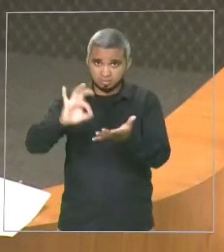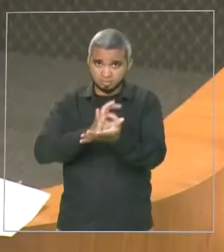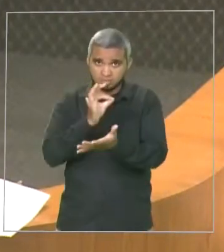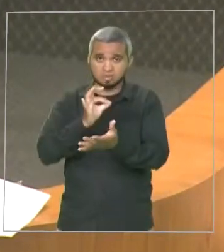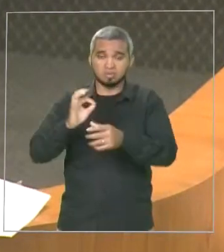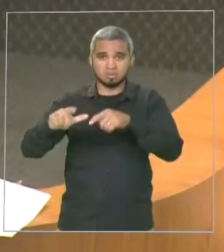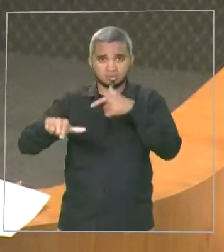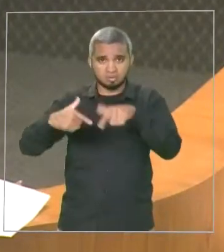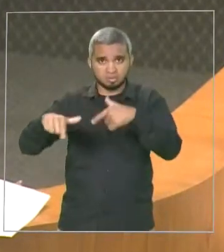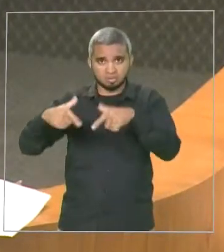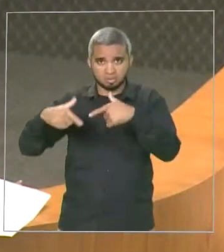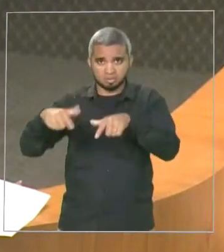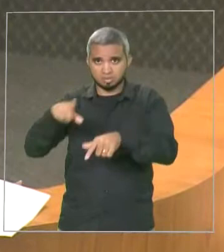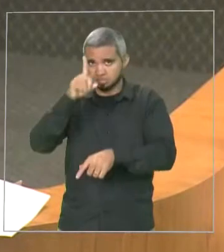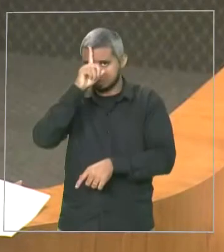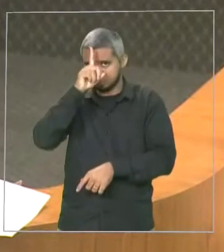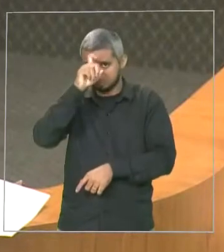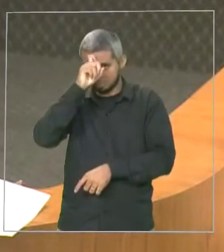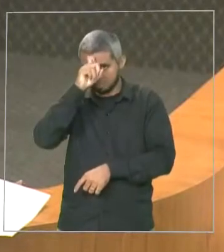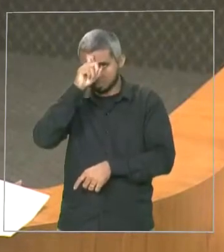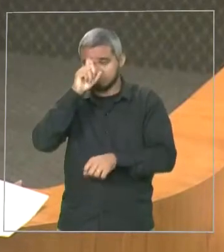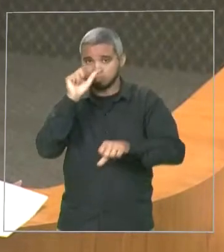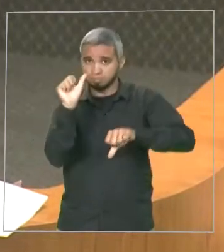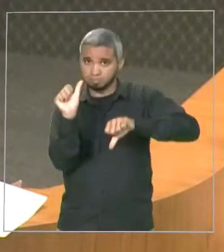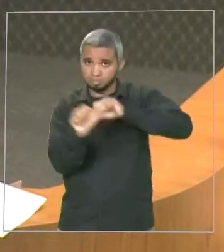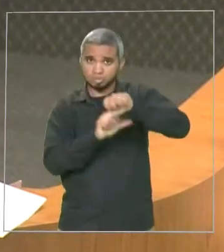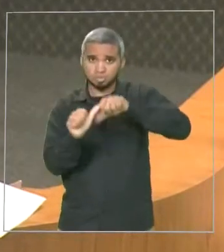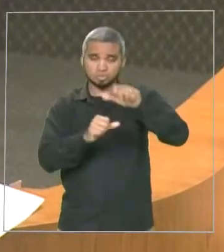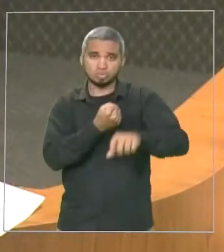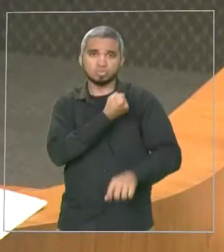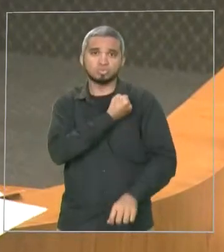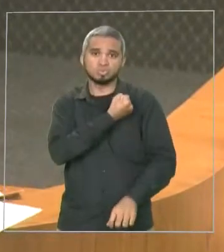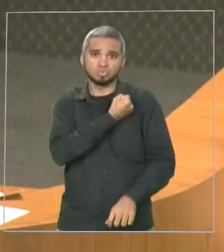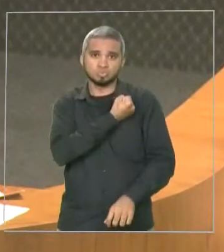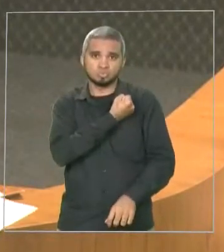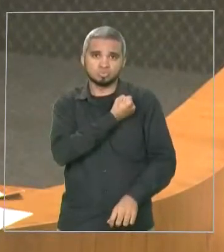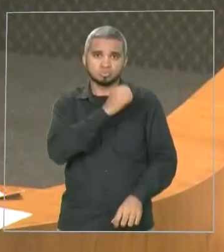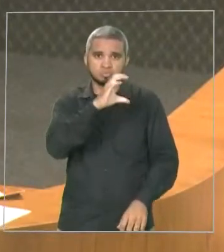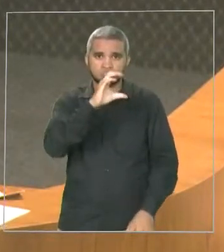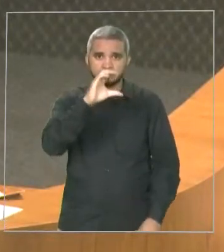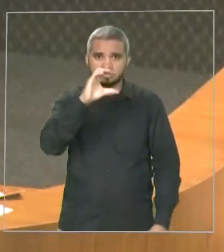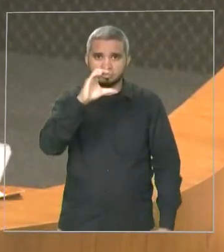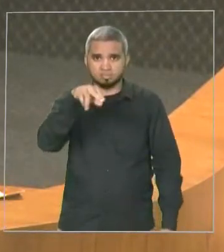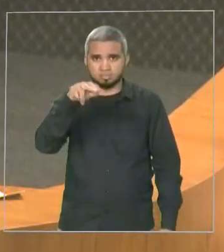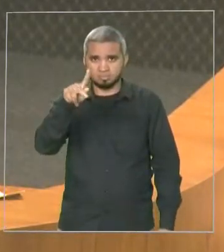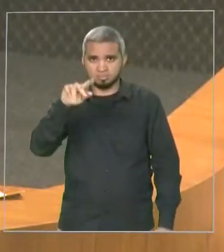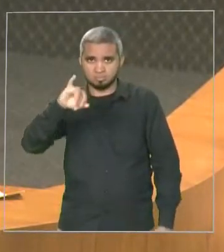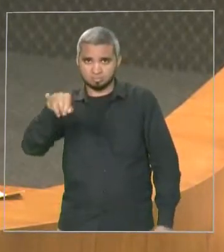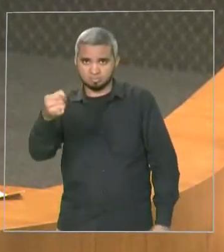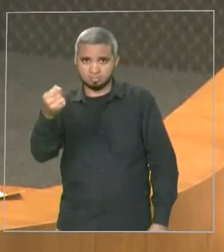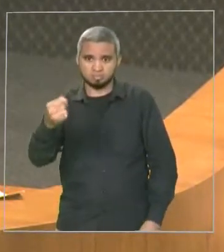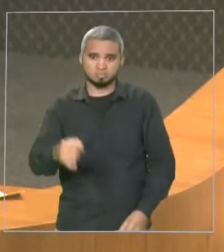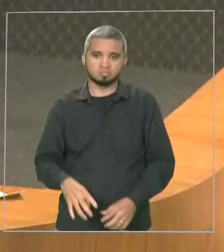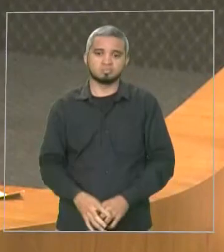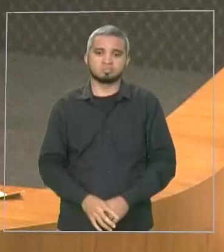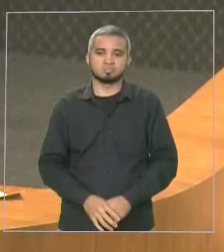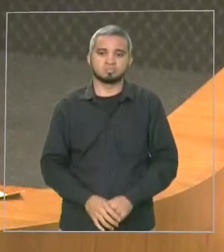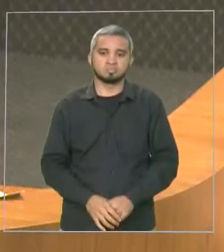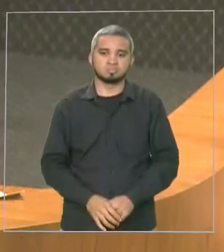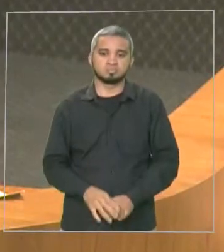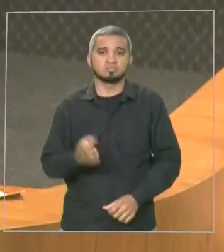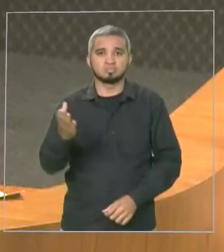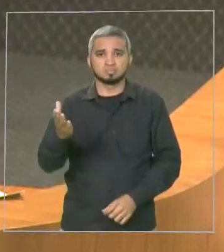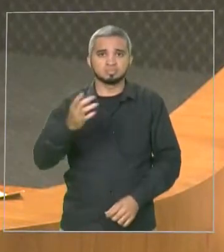e inclusive mudando sua razão social. Deputado Edilásio, pois não, Vossa Excelência tem uma